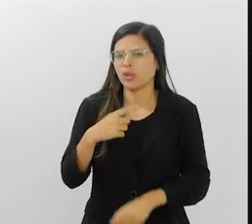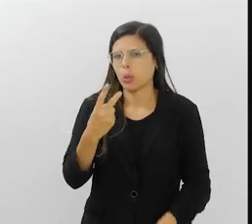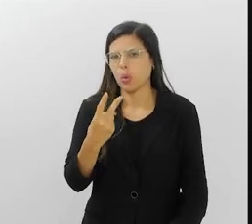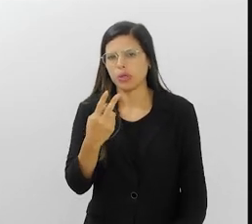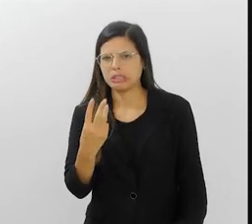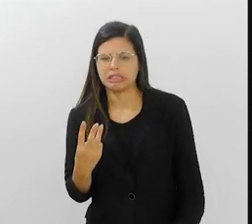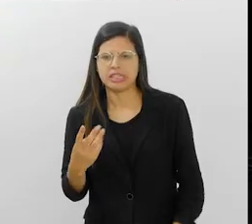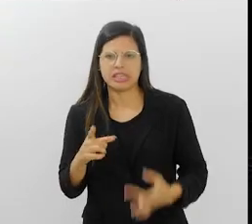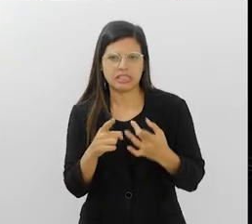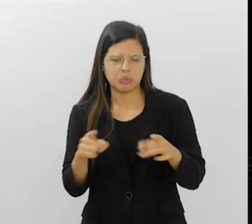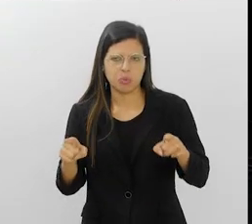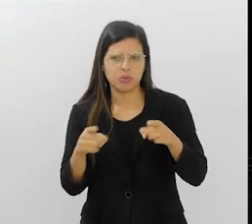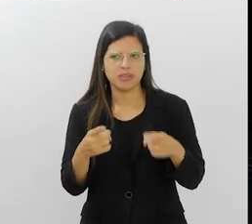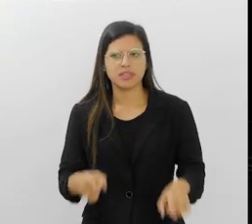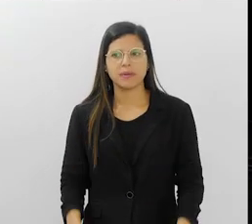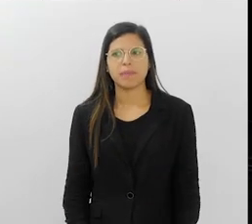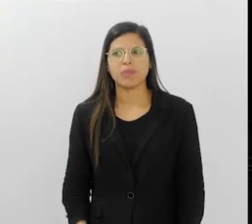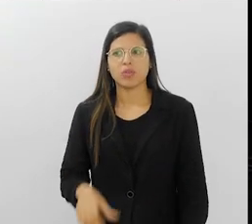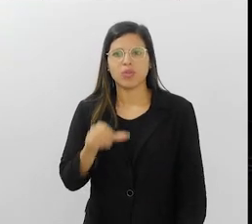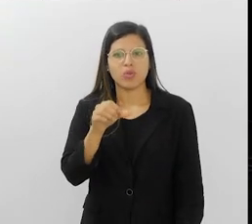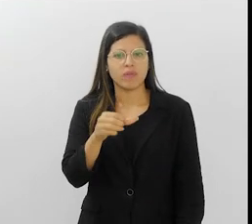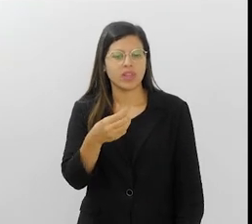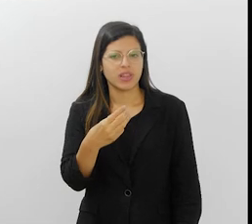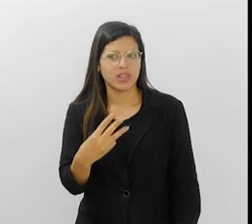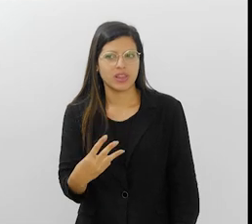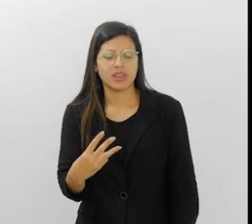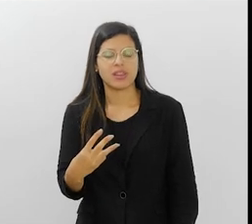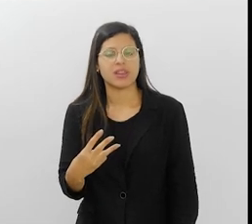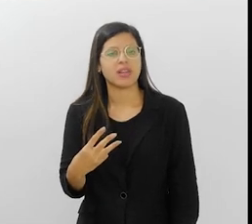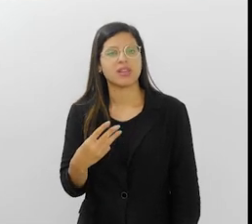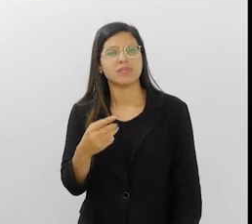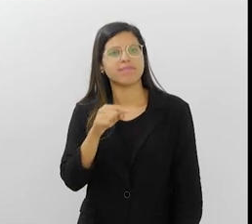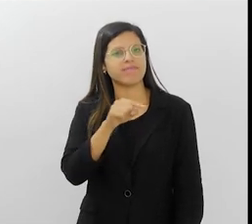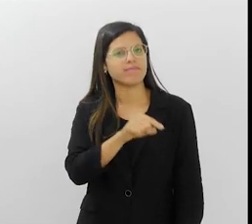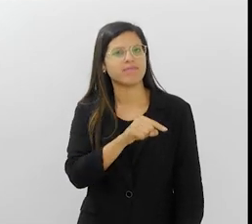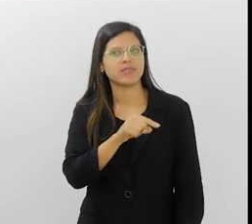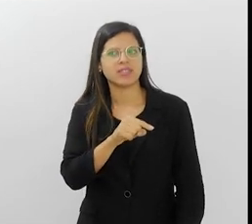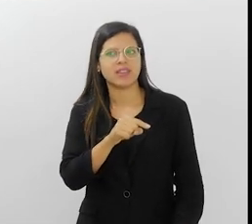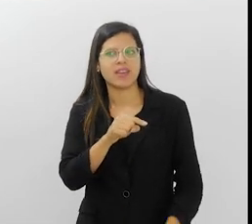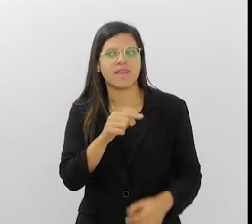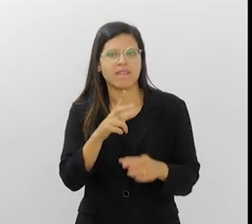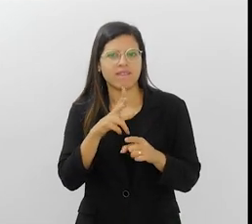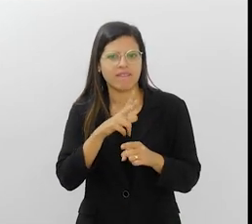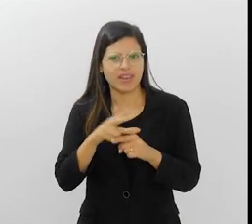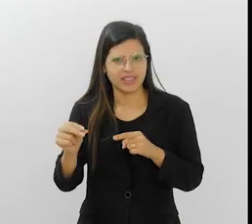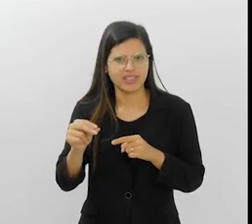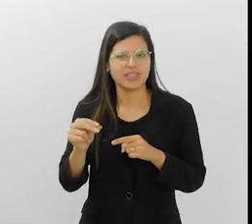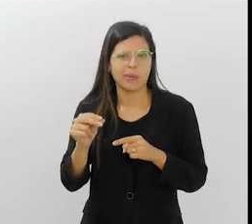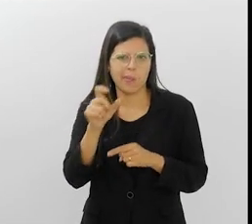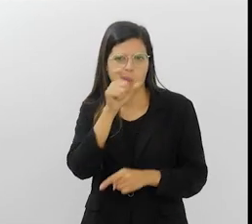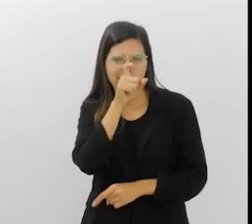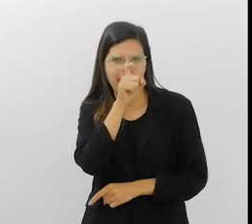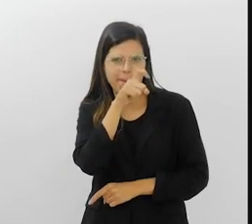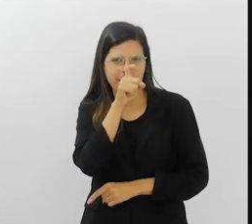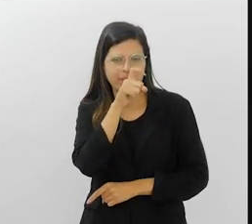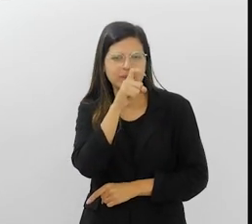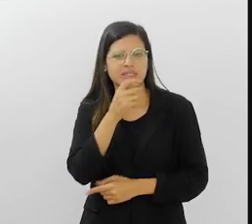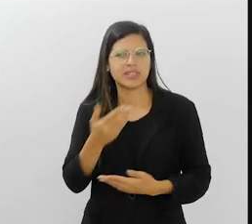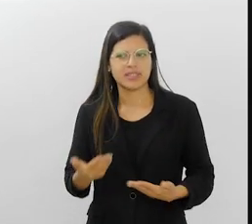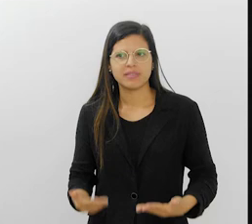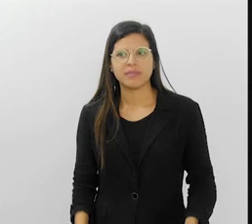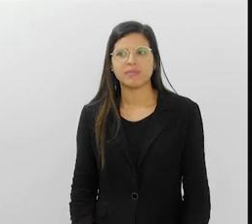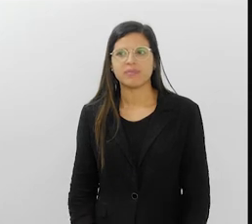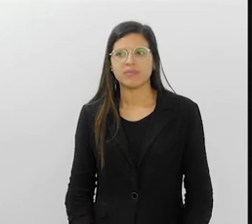cara. Entendi. Aí, em 93, você se consagra campeão na Portela. Campeão na Portela.